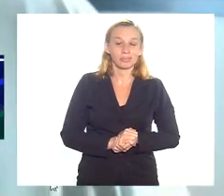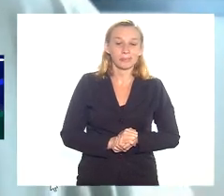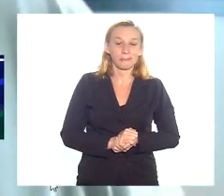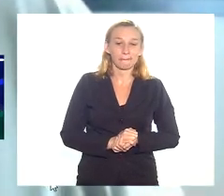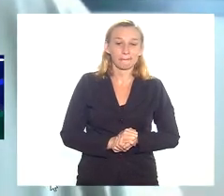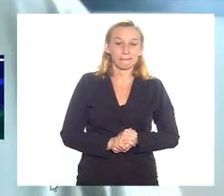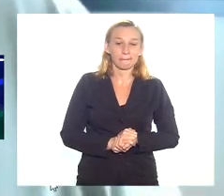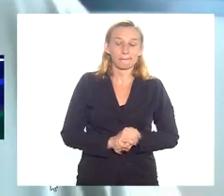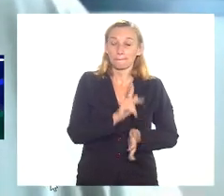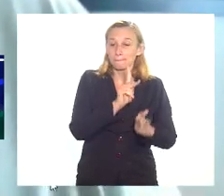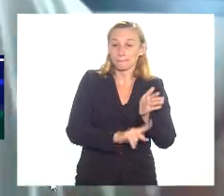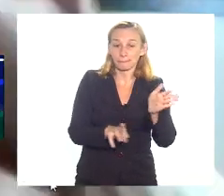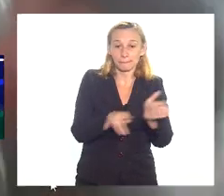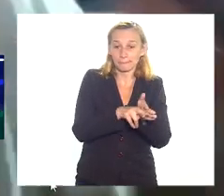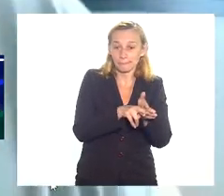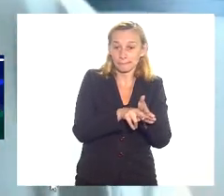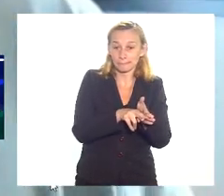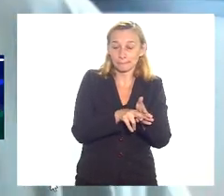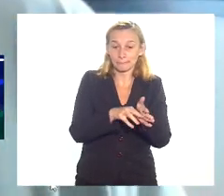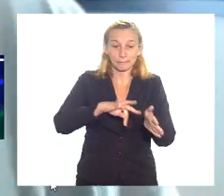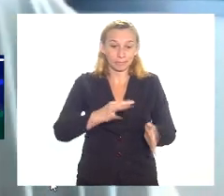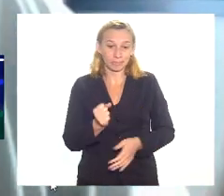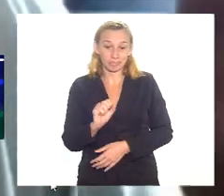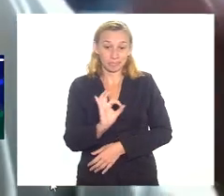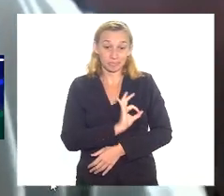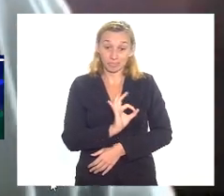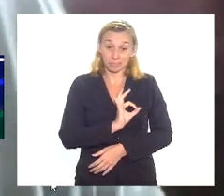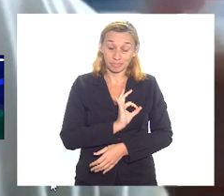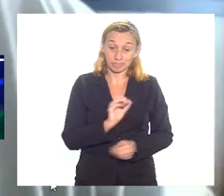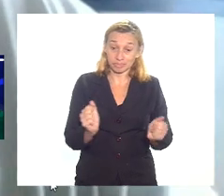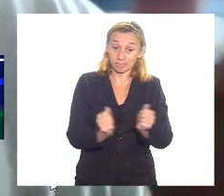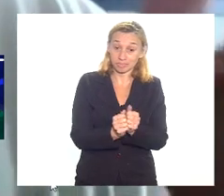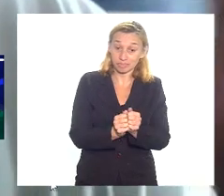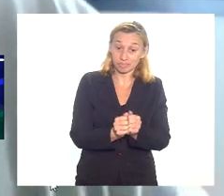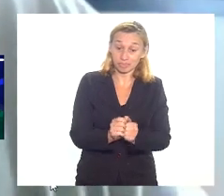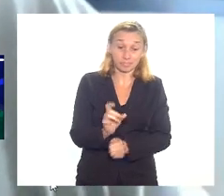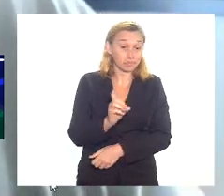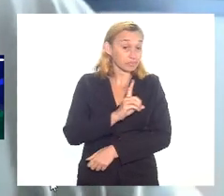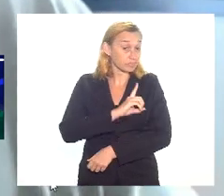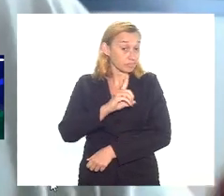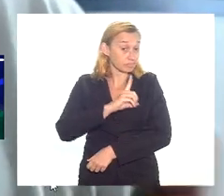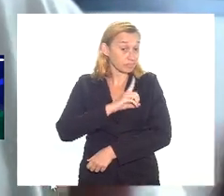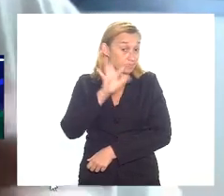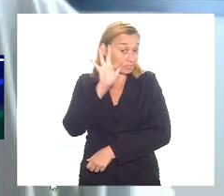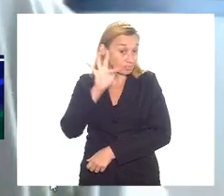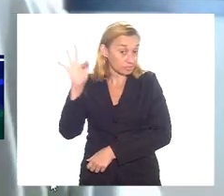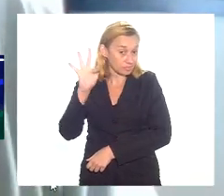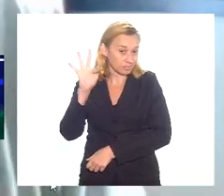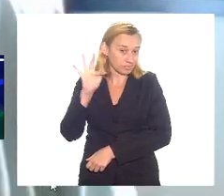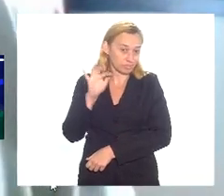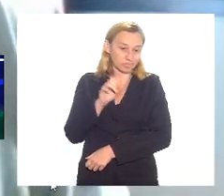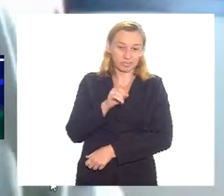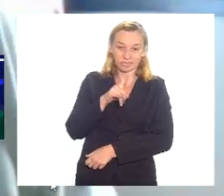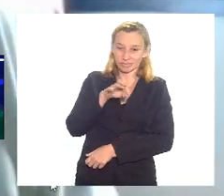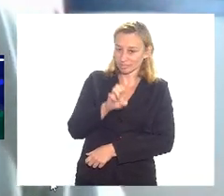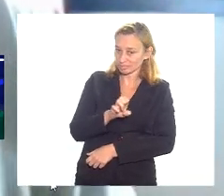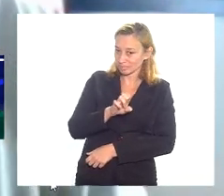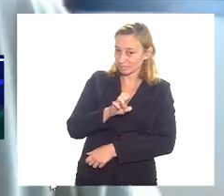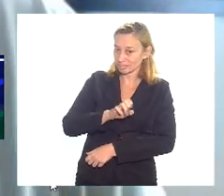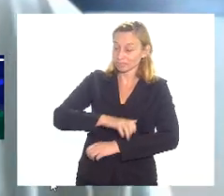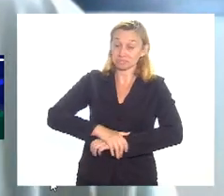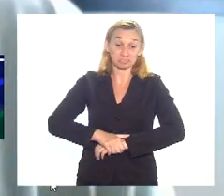o projeto de resolução que a Marta Rocha se associou, delegado federal Alexandre.